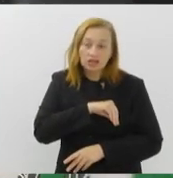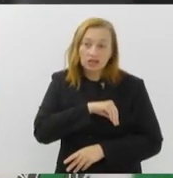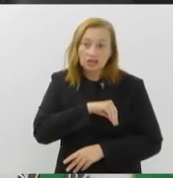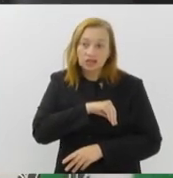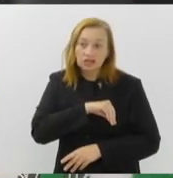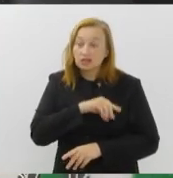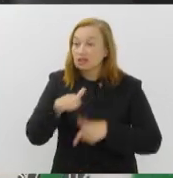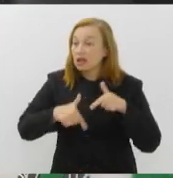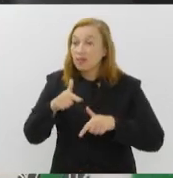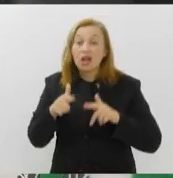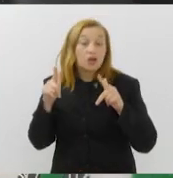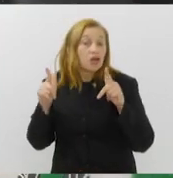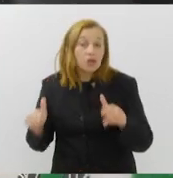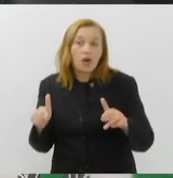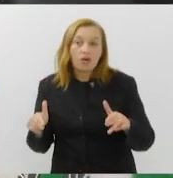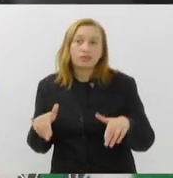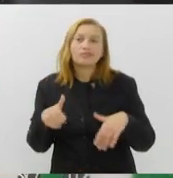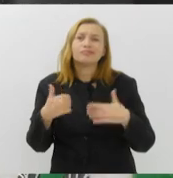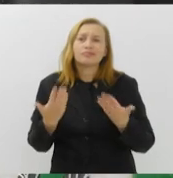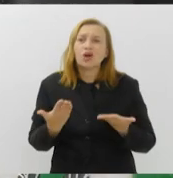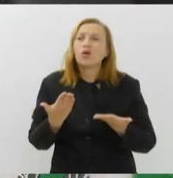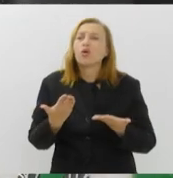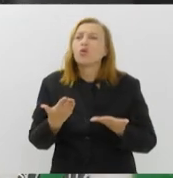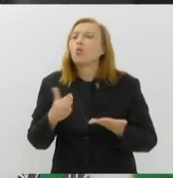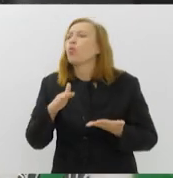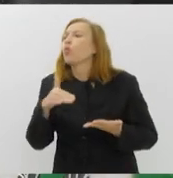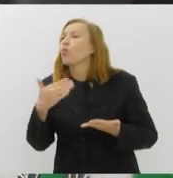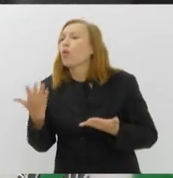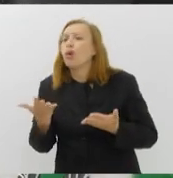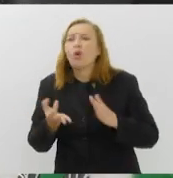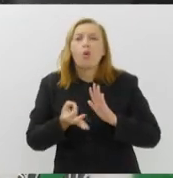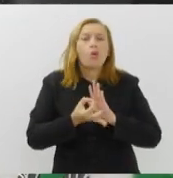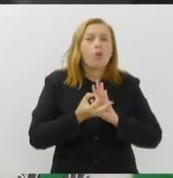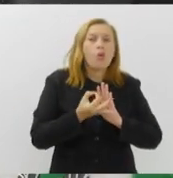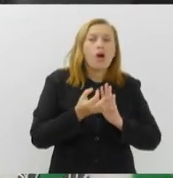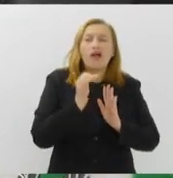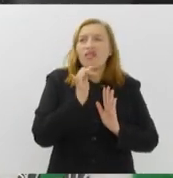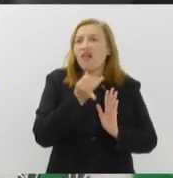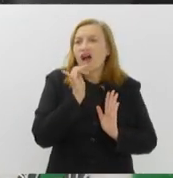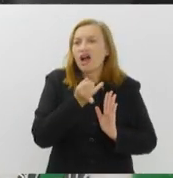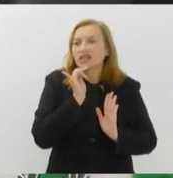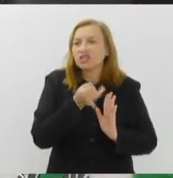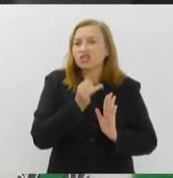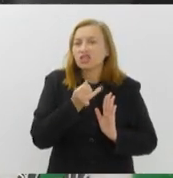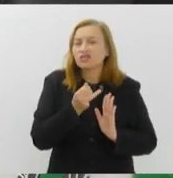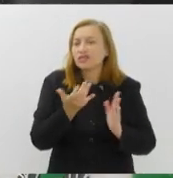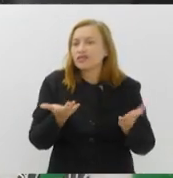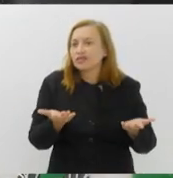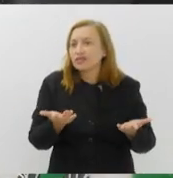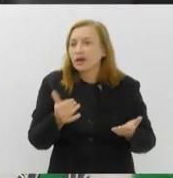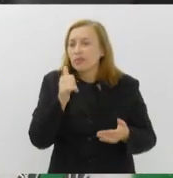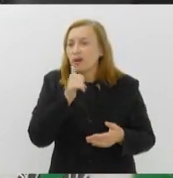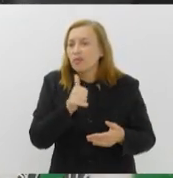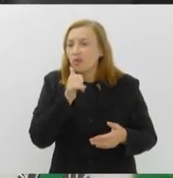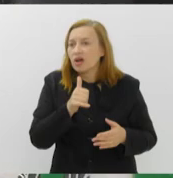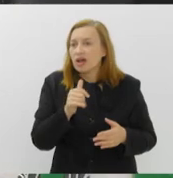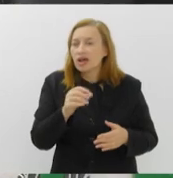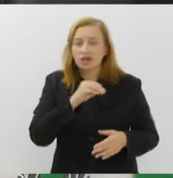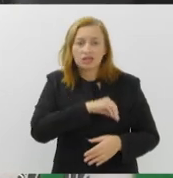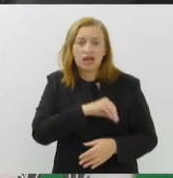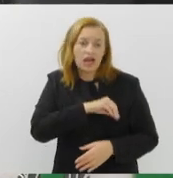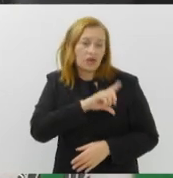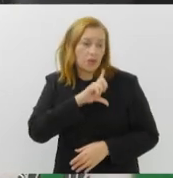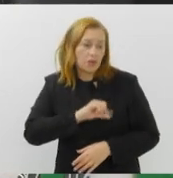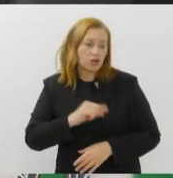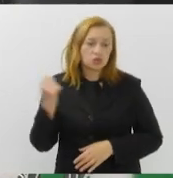mesmas funções. Ou seja, qual é o argumento, qual é a narrativa que se constrói para as mulheres receberem menos do que